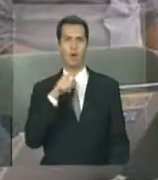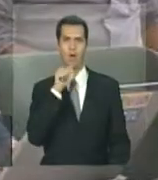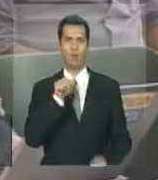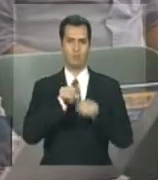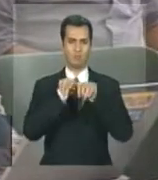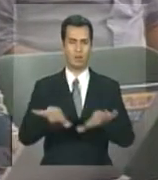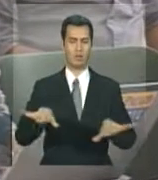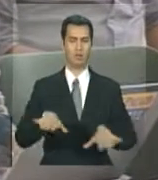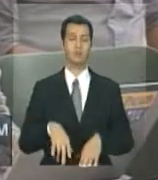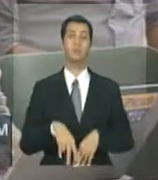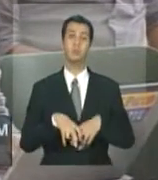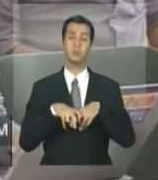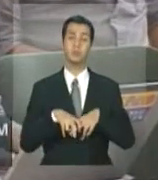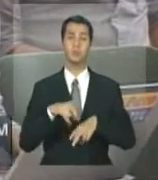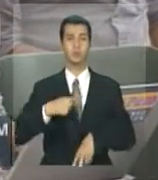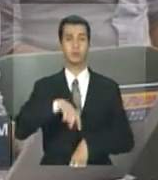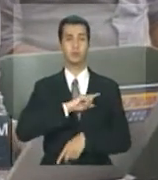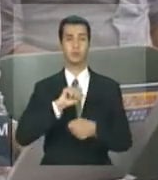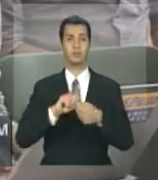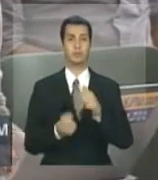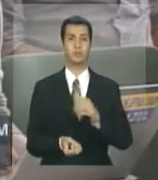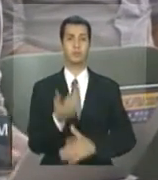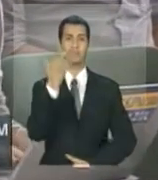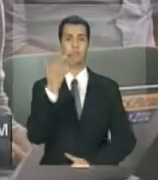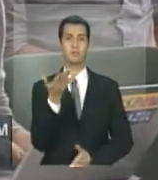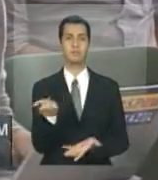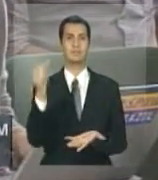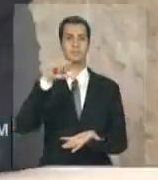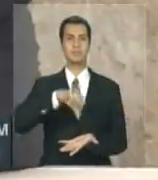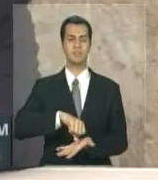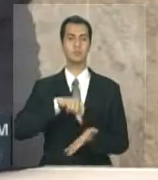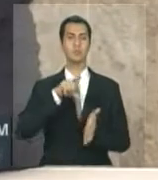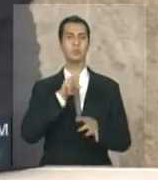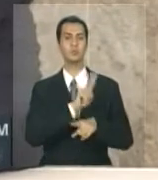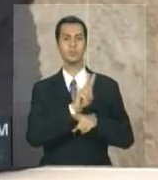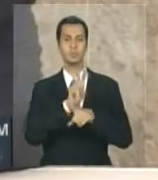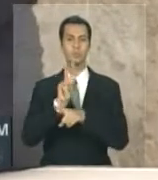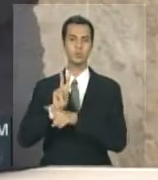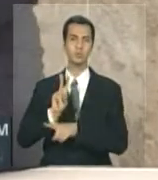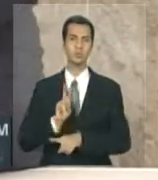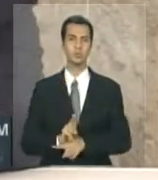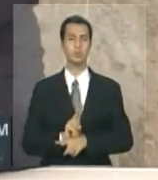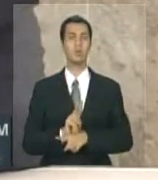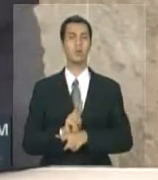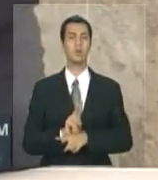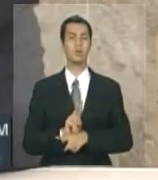criamos o Centro de Monitoramento Integrado para a Seca do Sul,